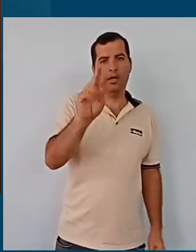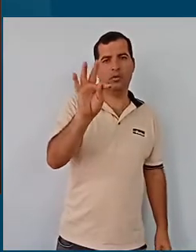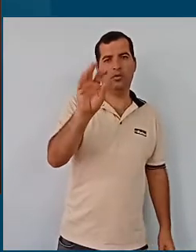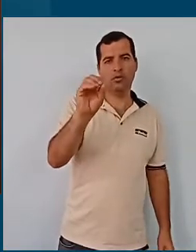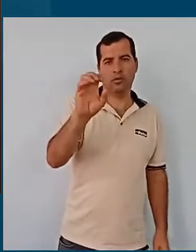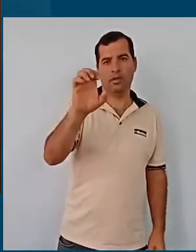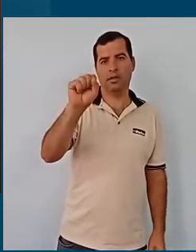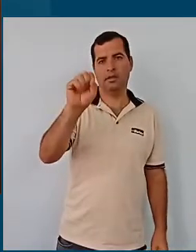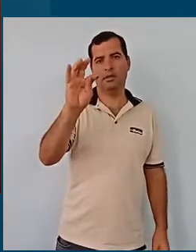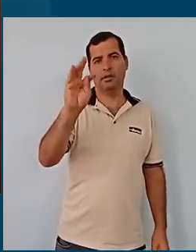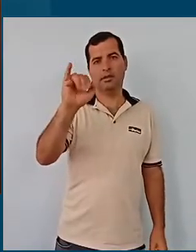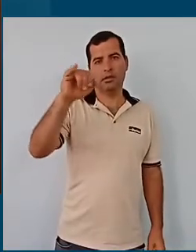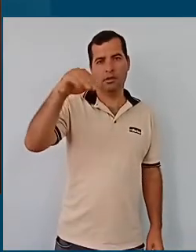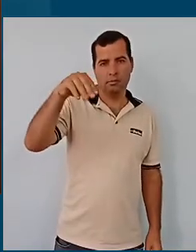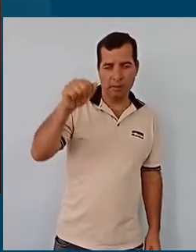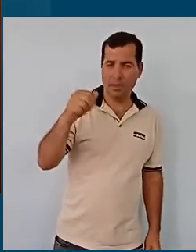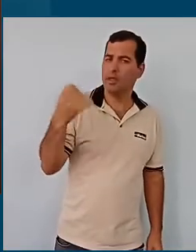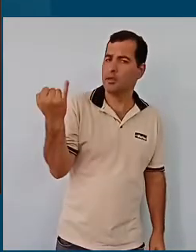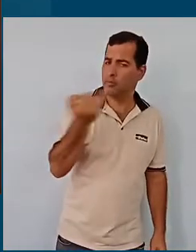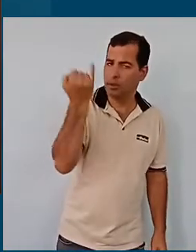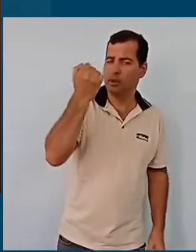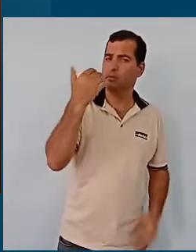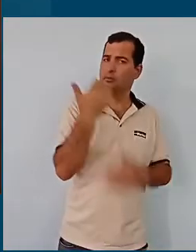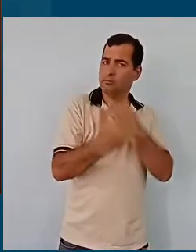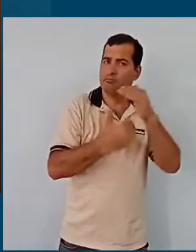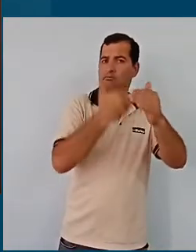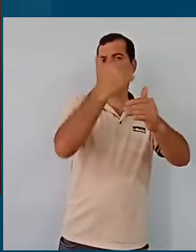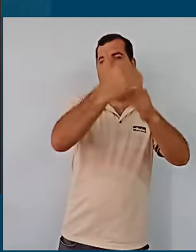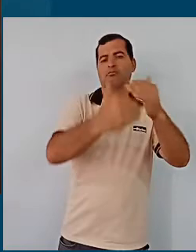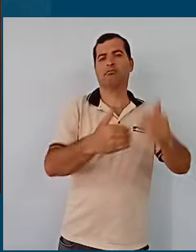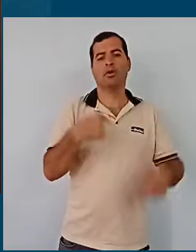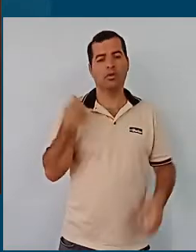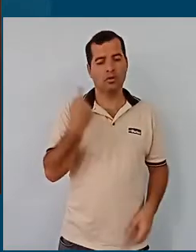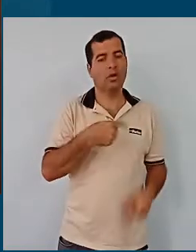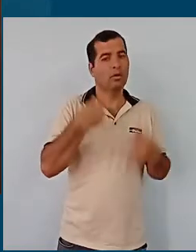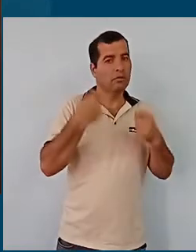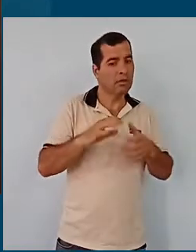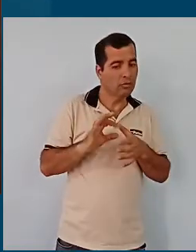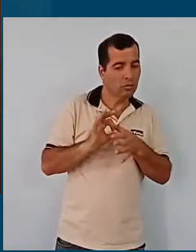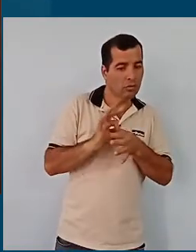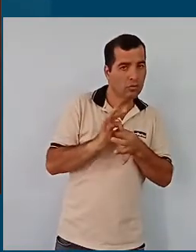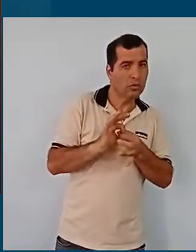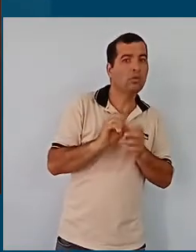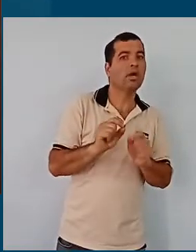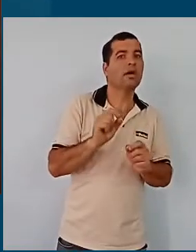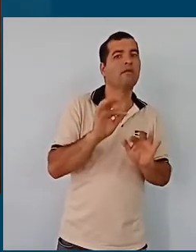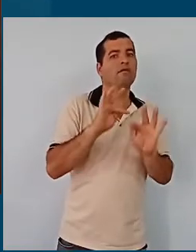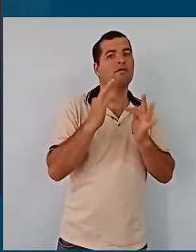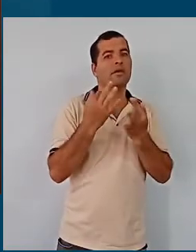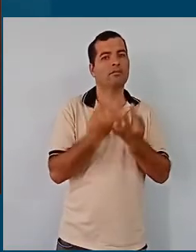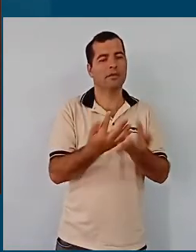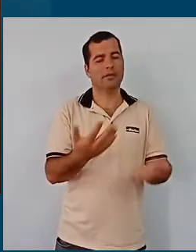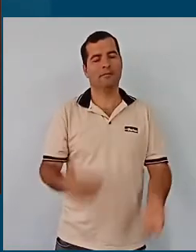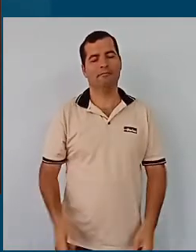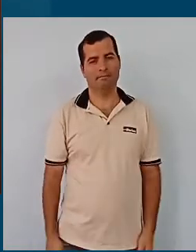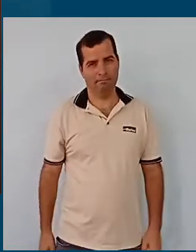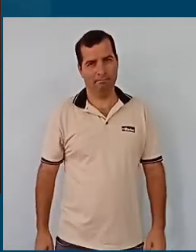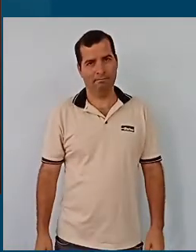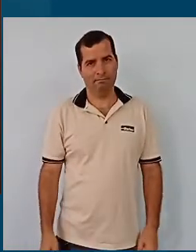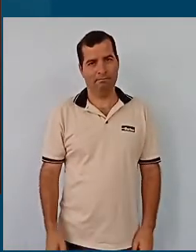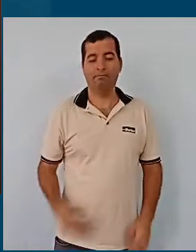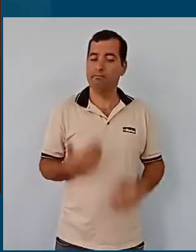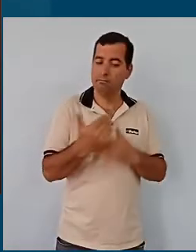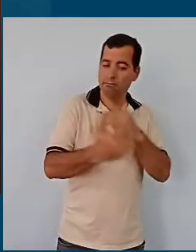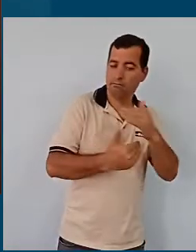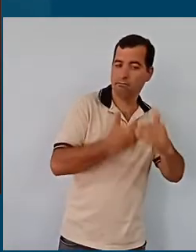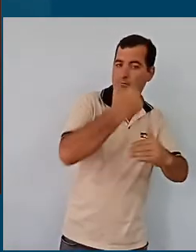para a aprendizagem e para o desenvolvimento, nós precisamos fazer parceria com as famílias. Porque o processo de educação